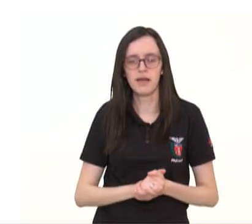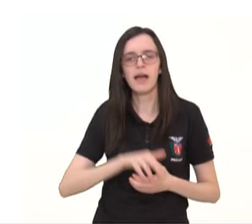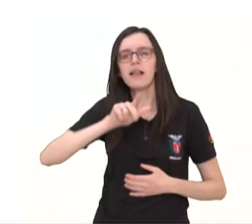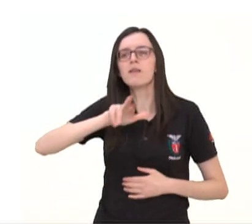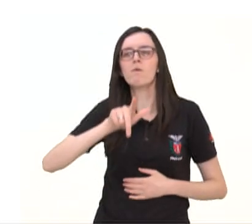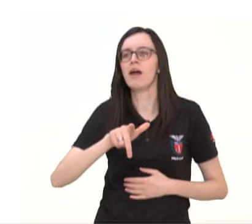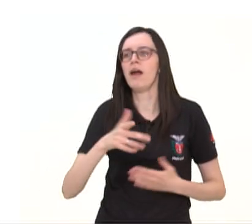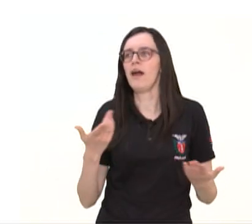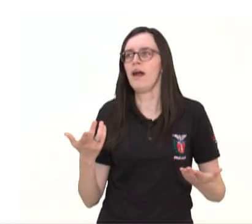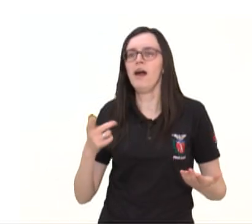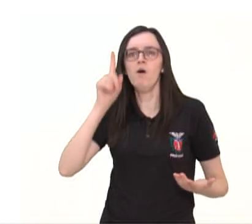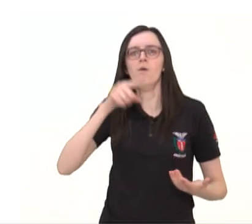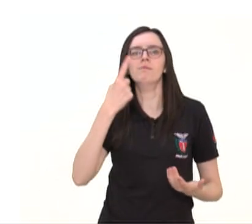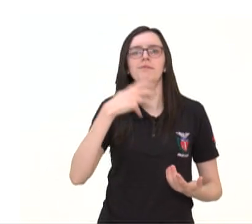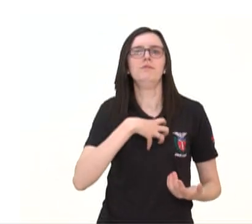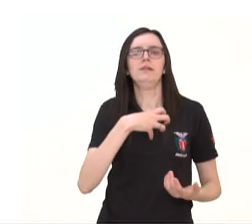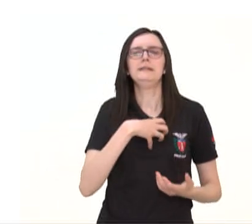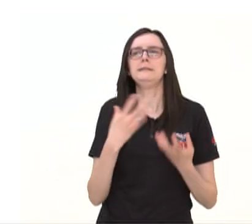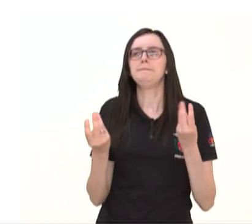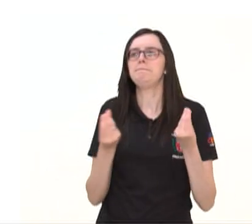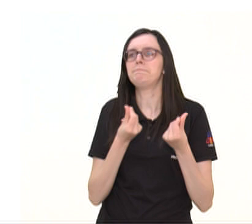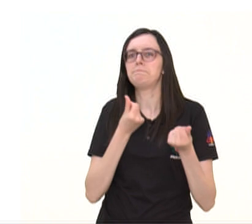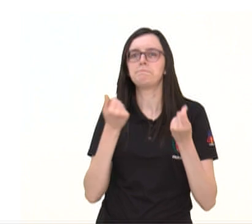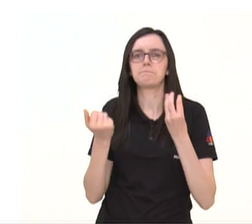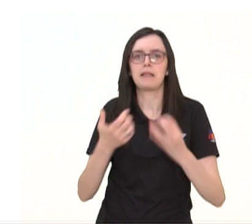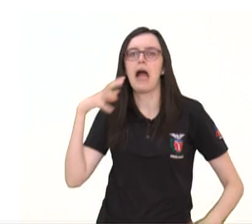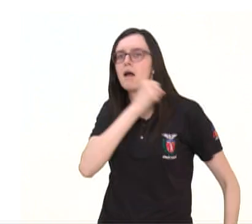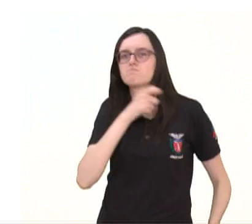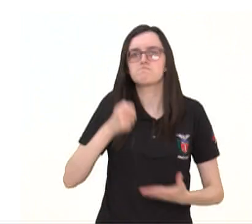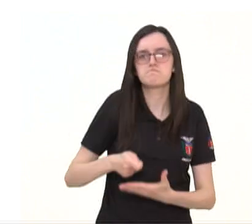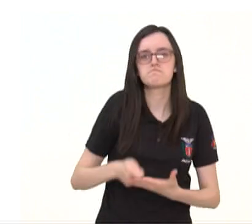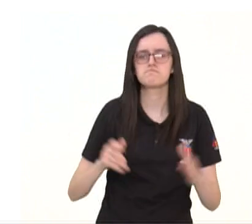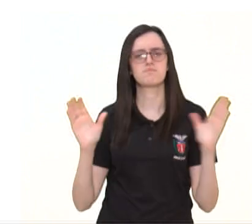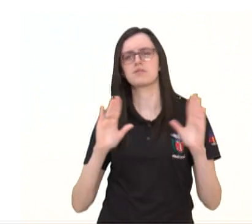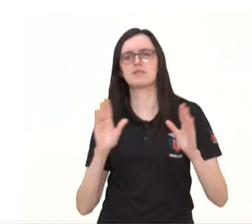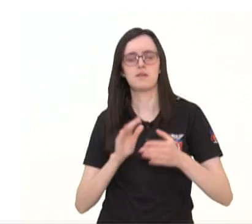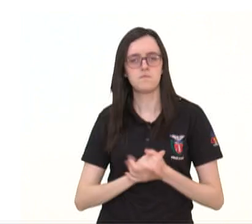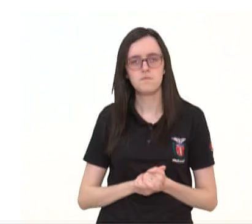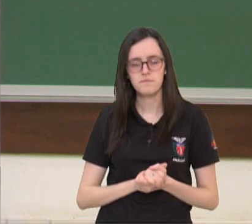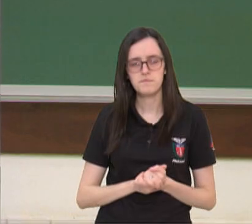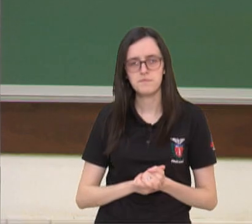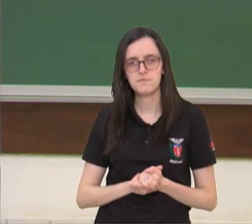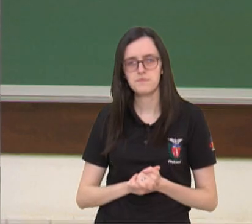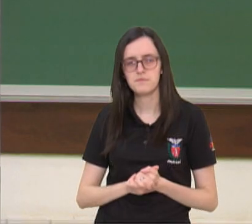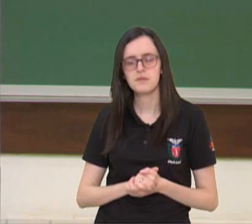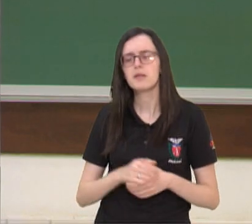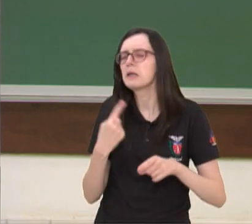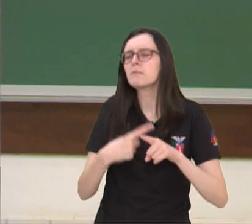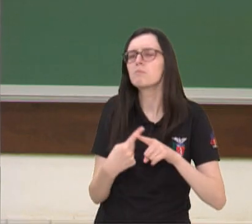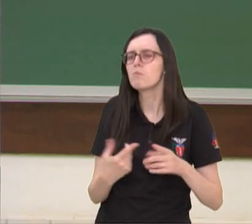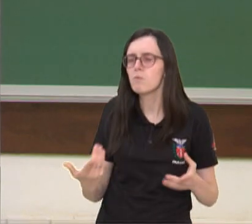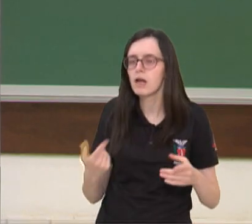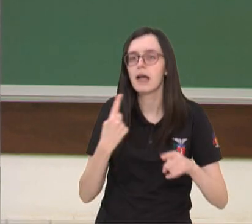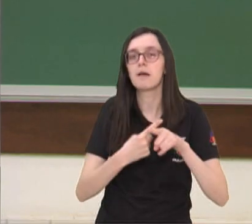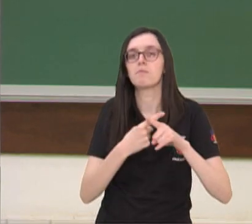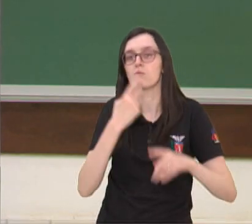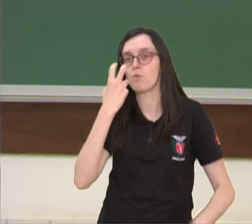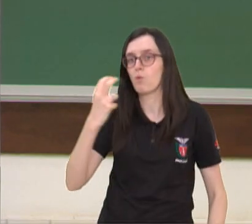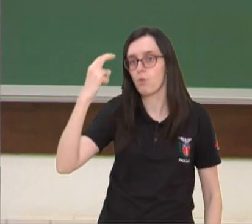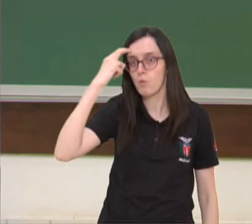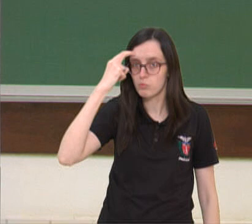uma maneira assim, imposta, rápida, correndo. Até mesmo porque a